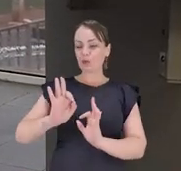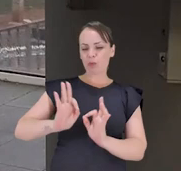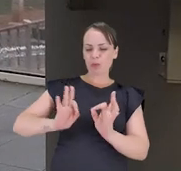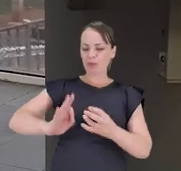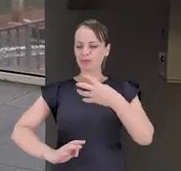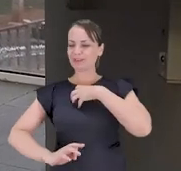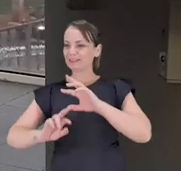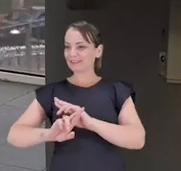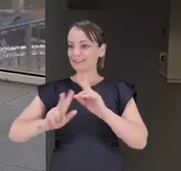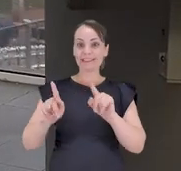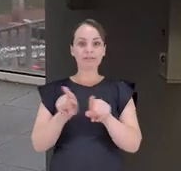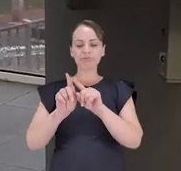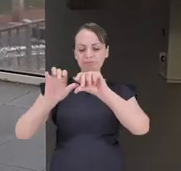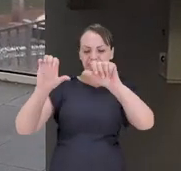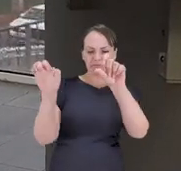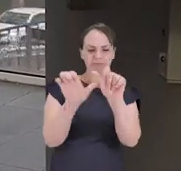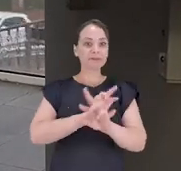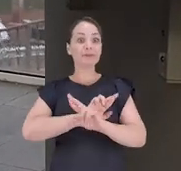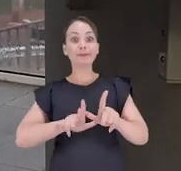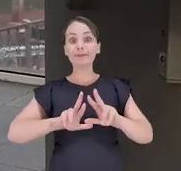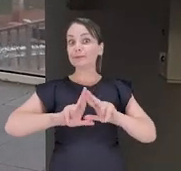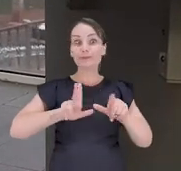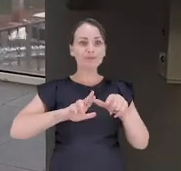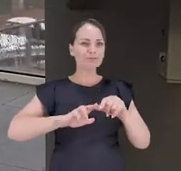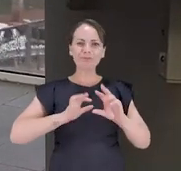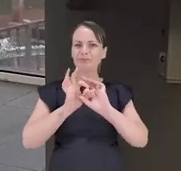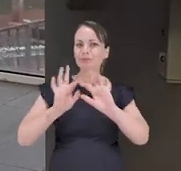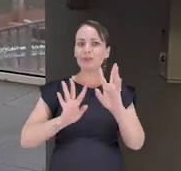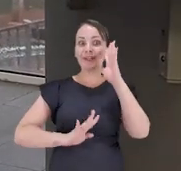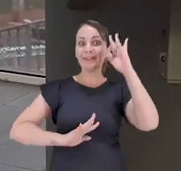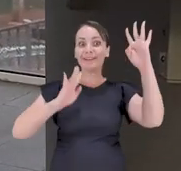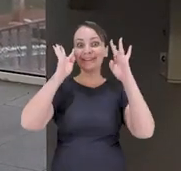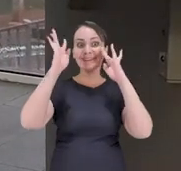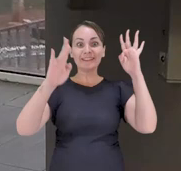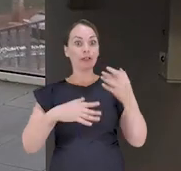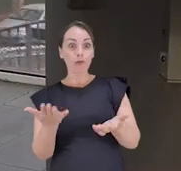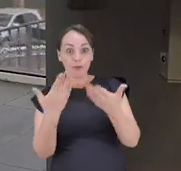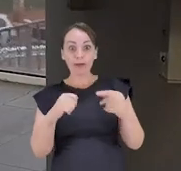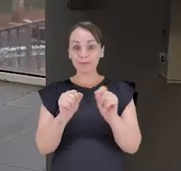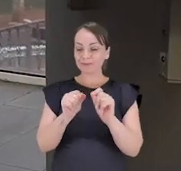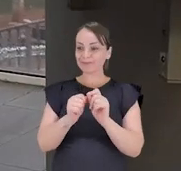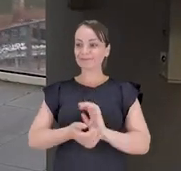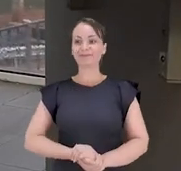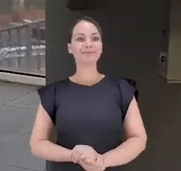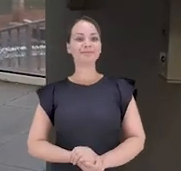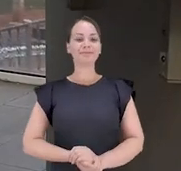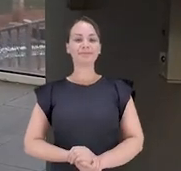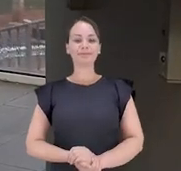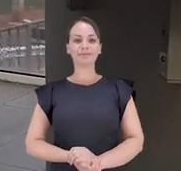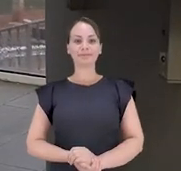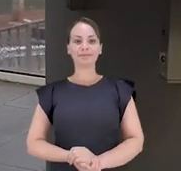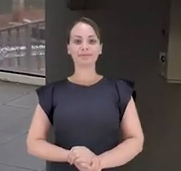diferentes, designs diferentes, dá para fazer tudo que você pode imaginar. Bora fazer então, com certeza. Ansiosa. Aqui,